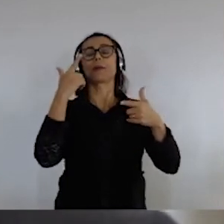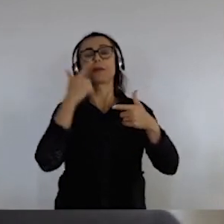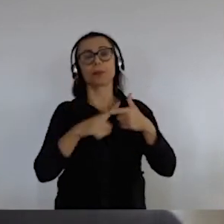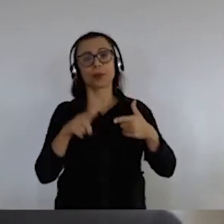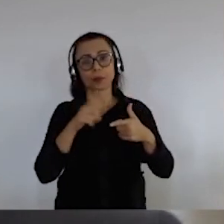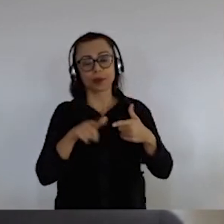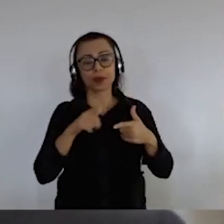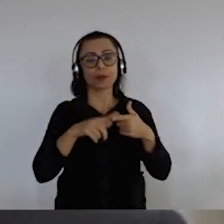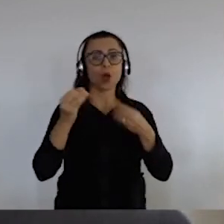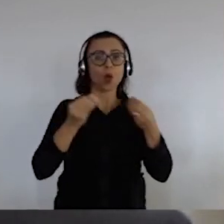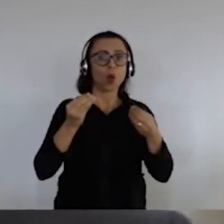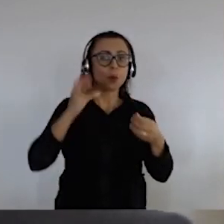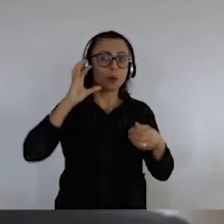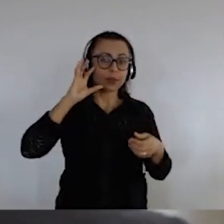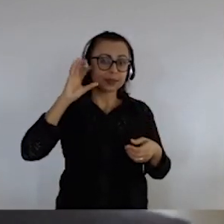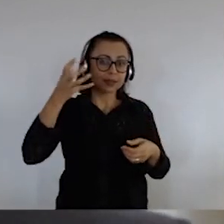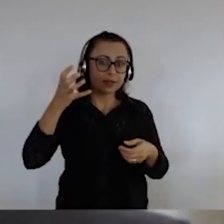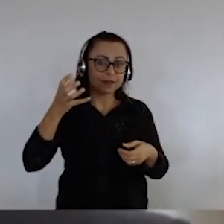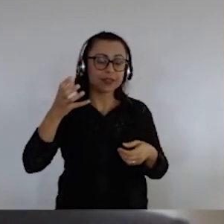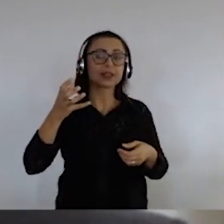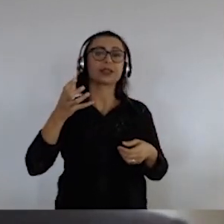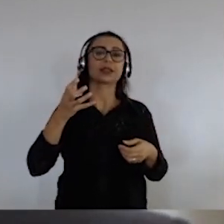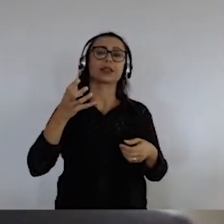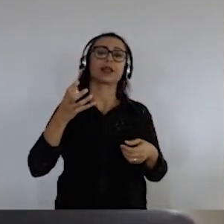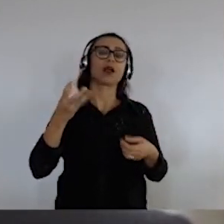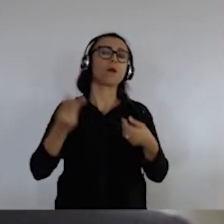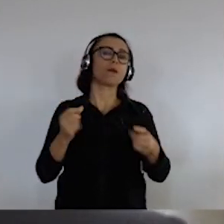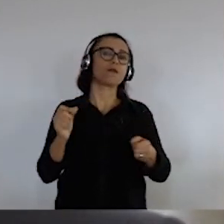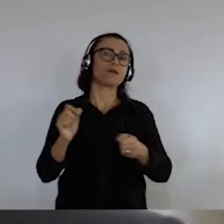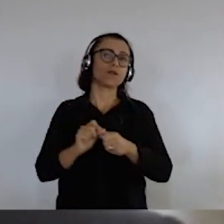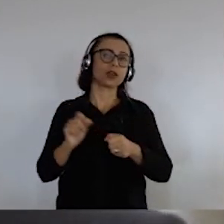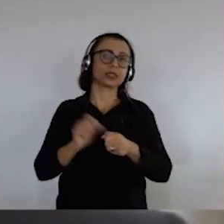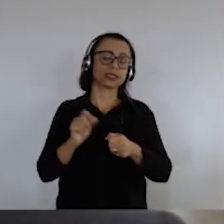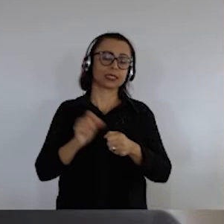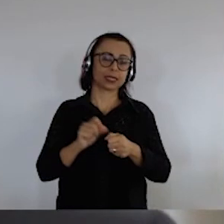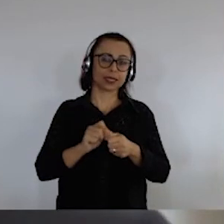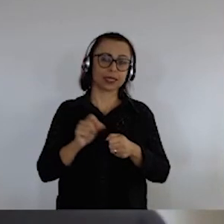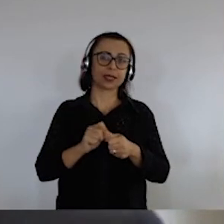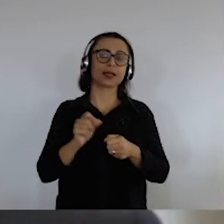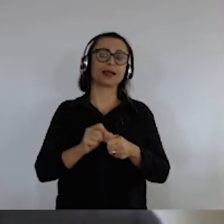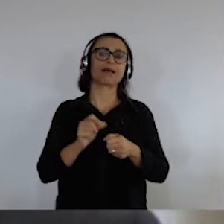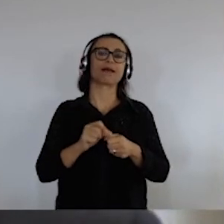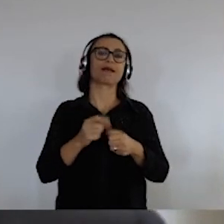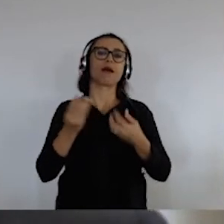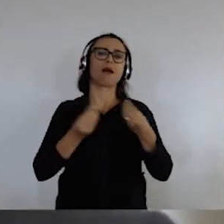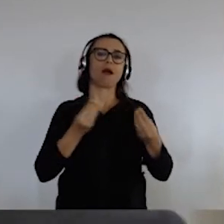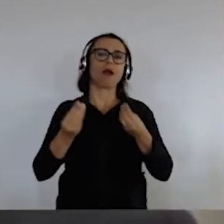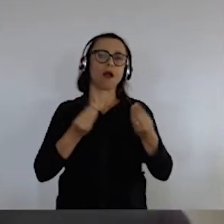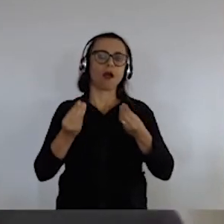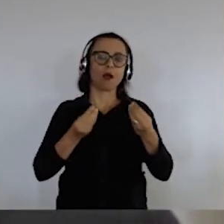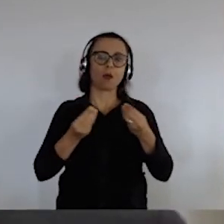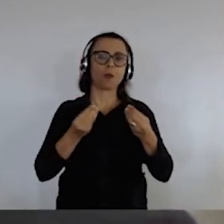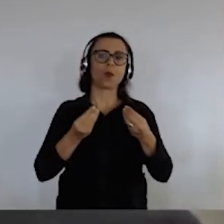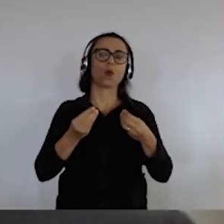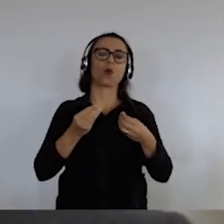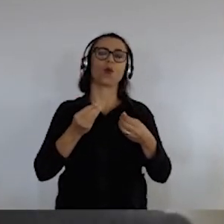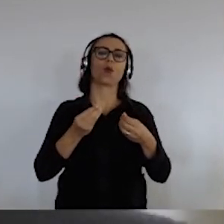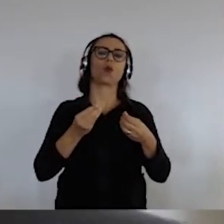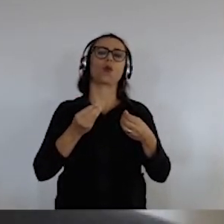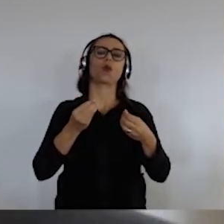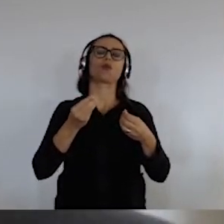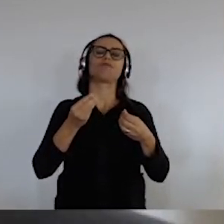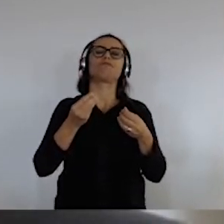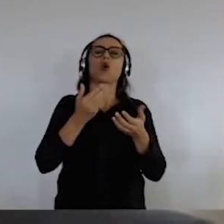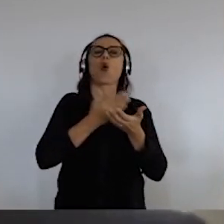de definir como fazer as audiências de instrução, porque há